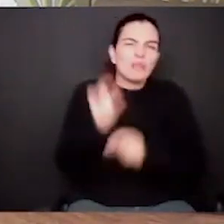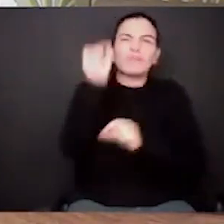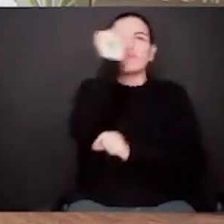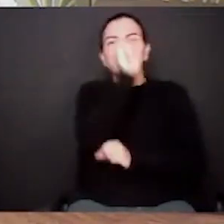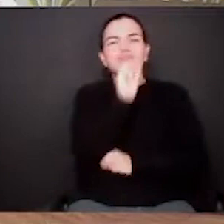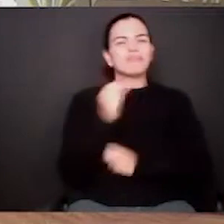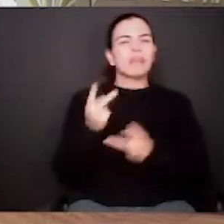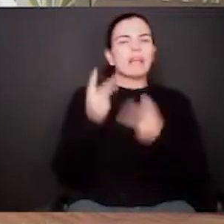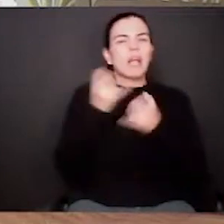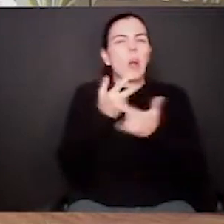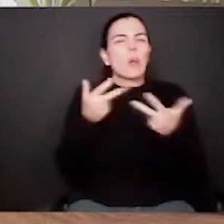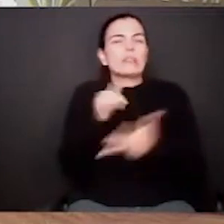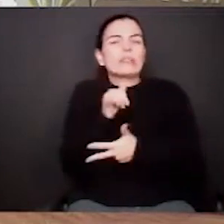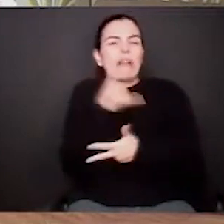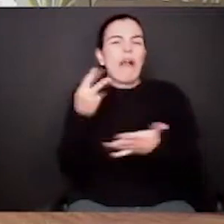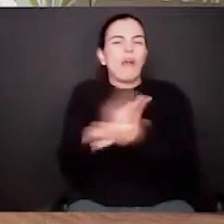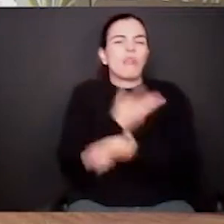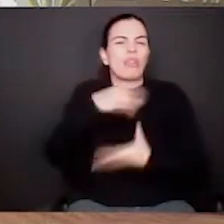reitero